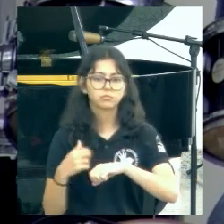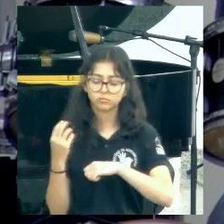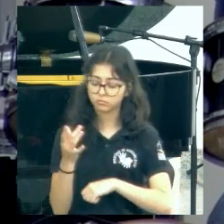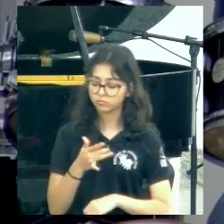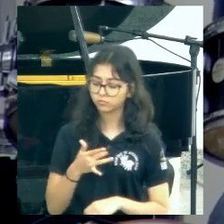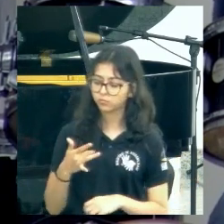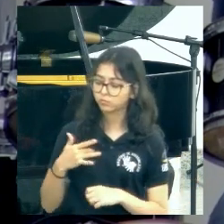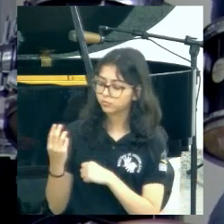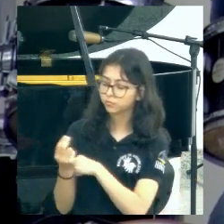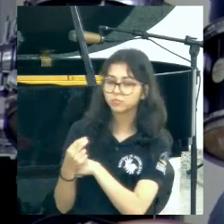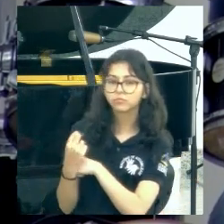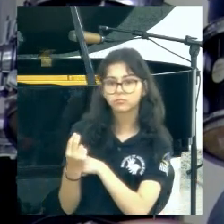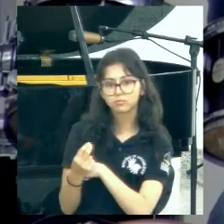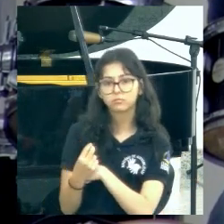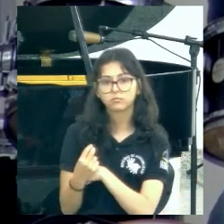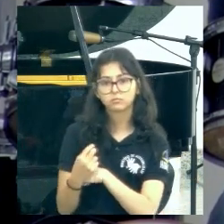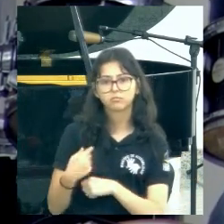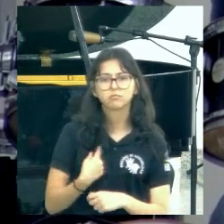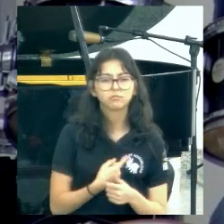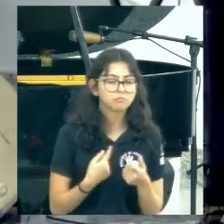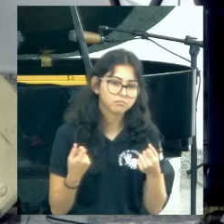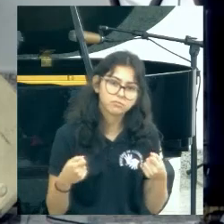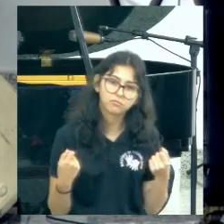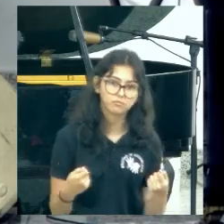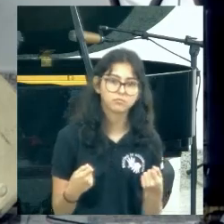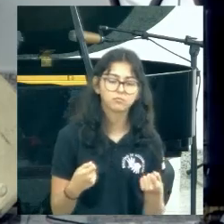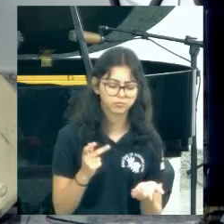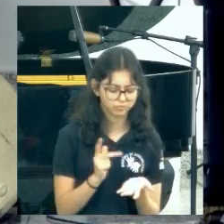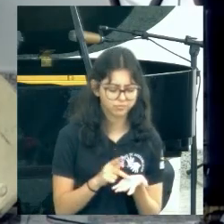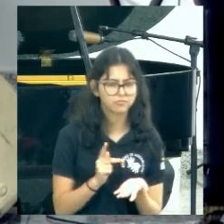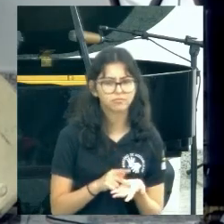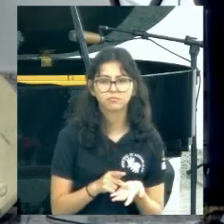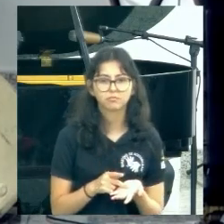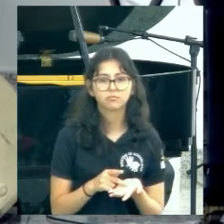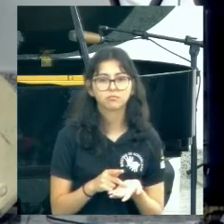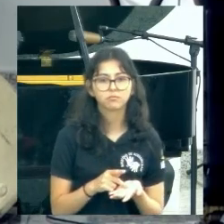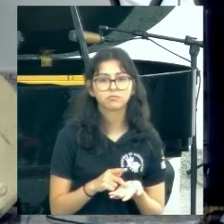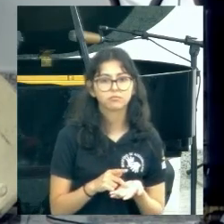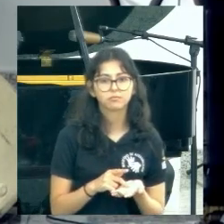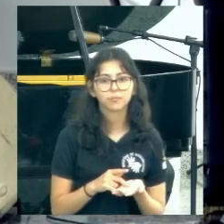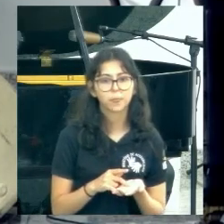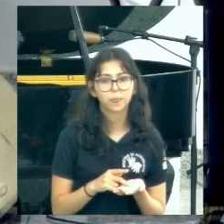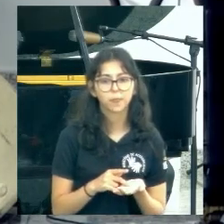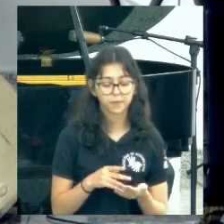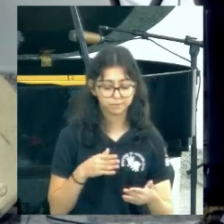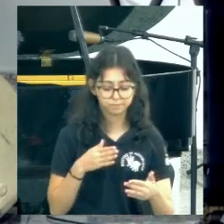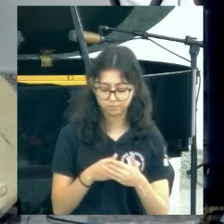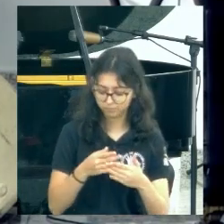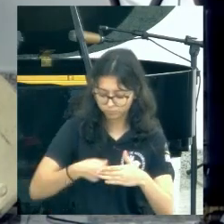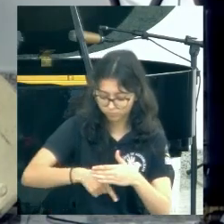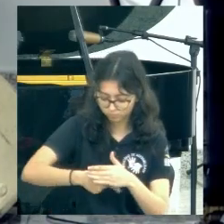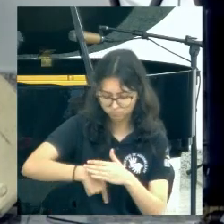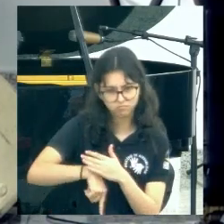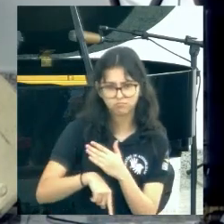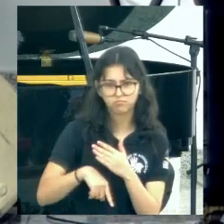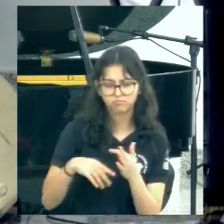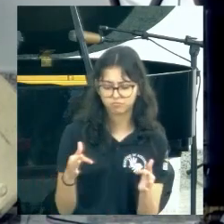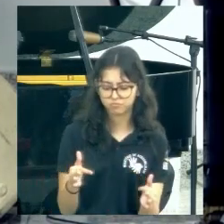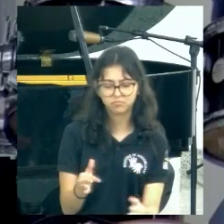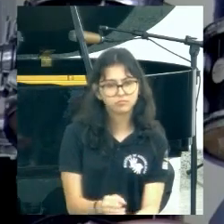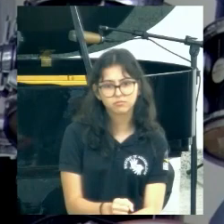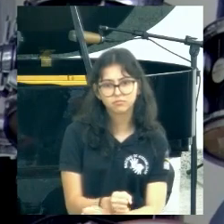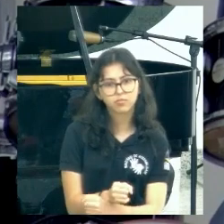saúde? Será que isso é necessário? Será que isso é realmente necessário? Chegar ao fundo do poço? Chegar a